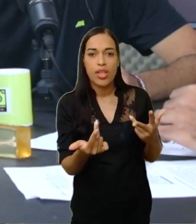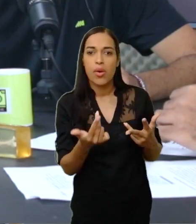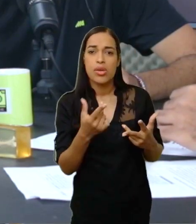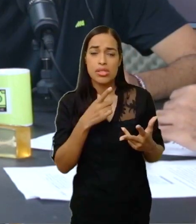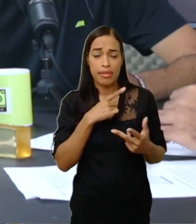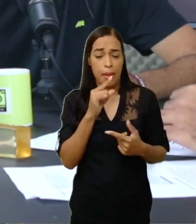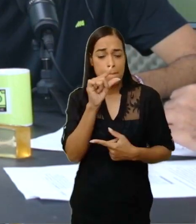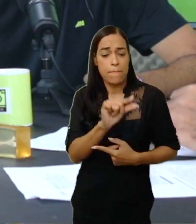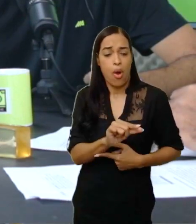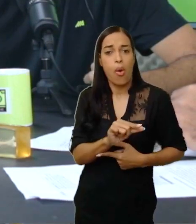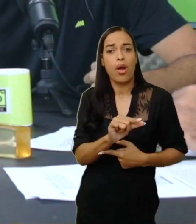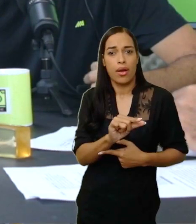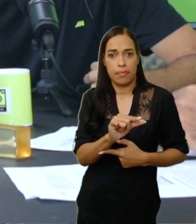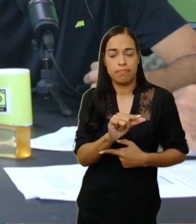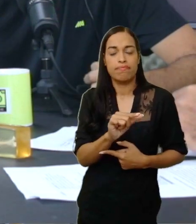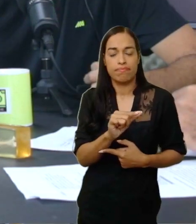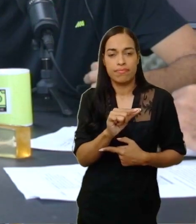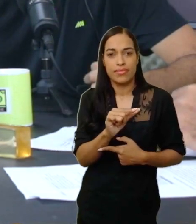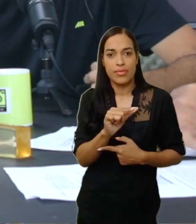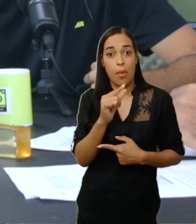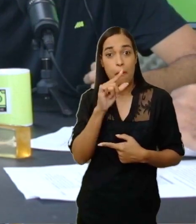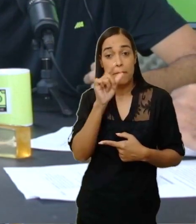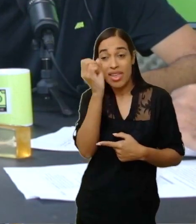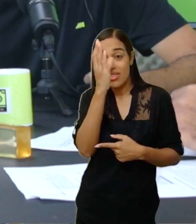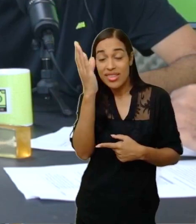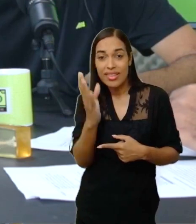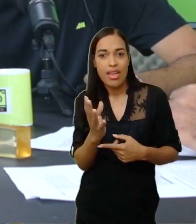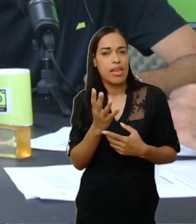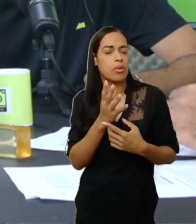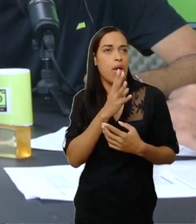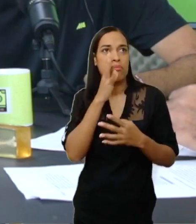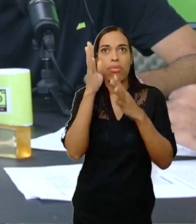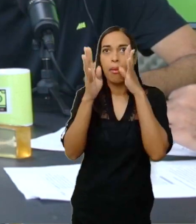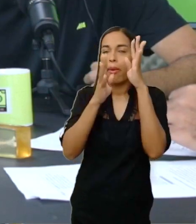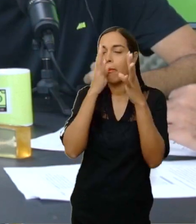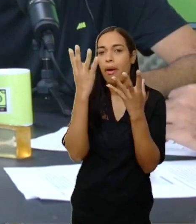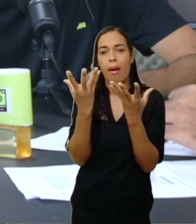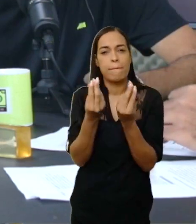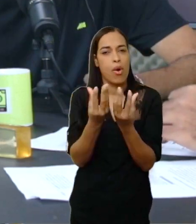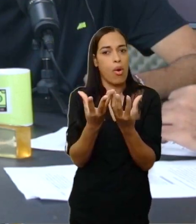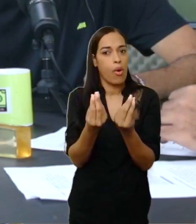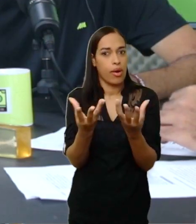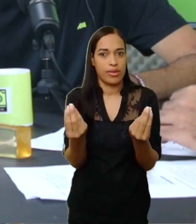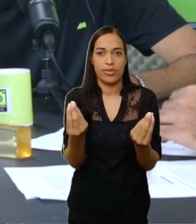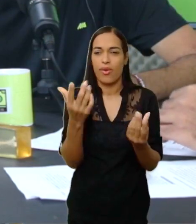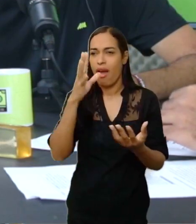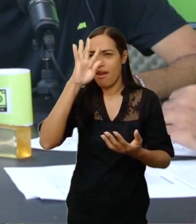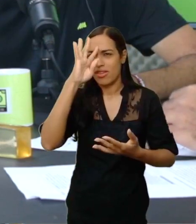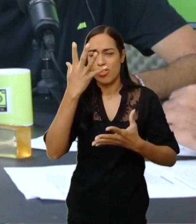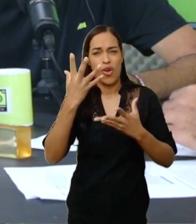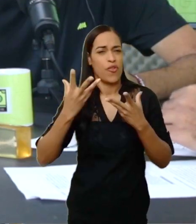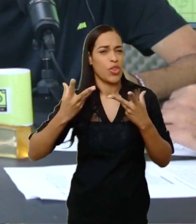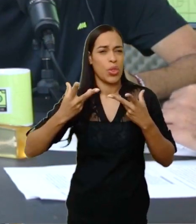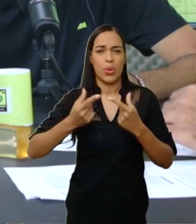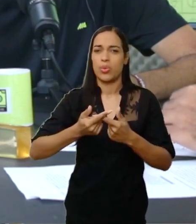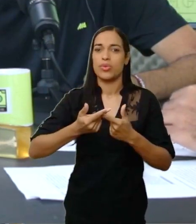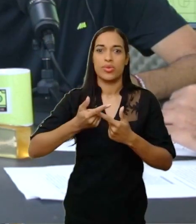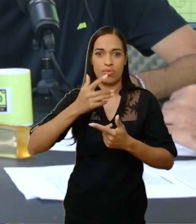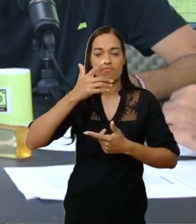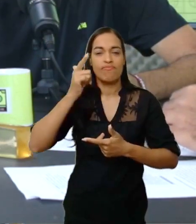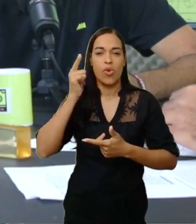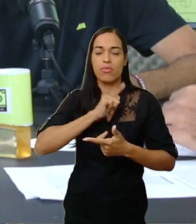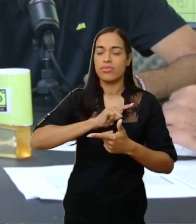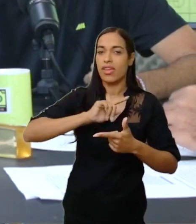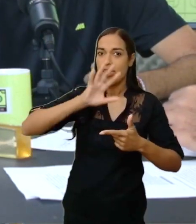né? Eu digo, o brasileiro é muito criativo. Ele é muito sim, criativo. A gente arruma solução para tudo. A gente arruma